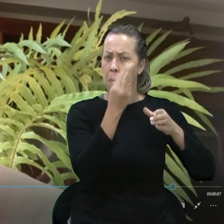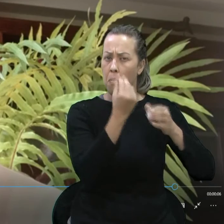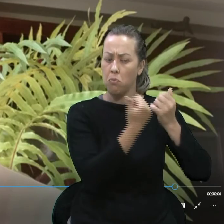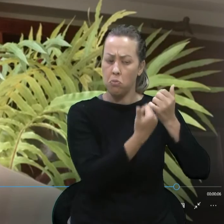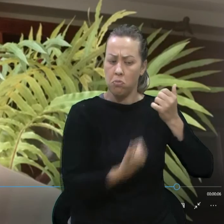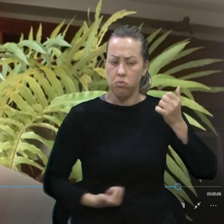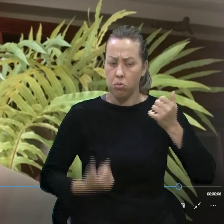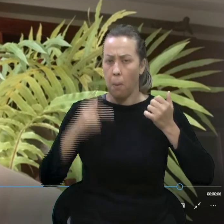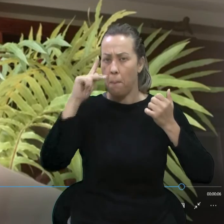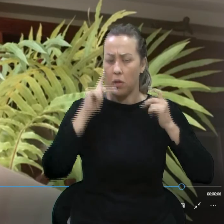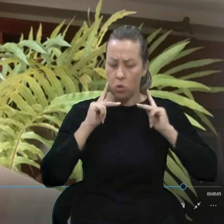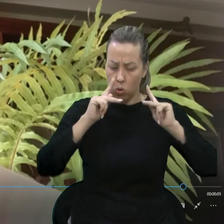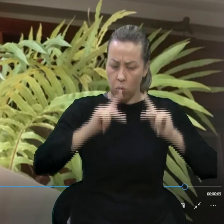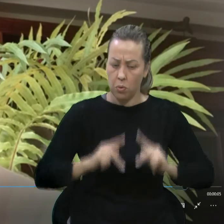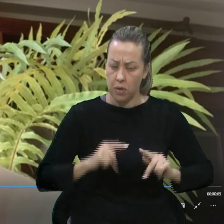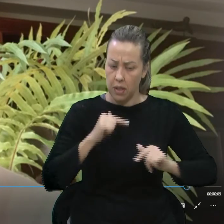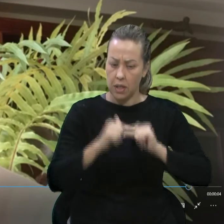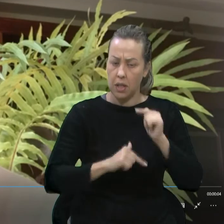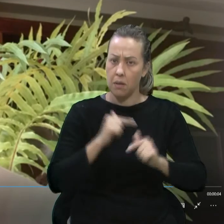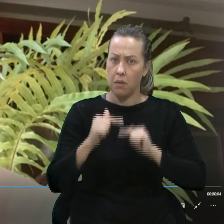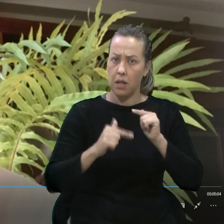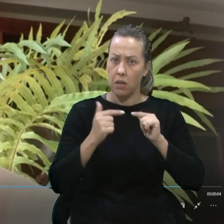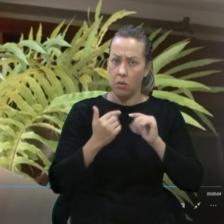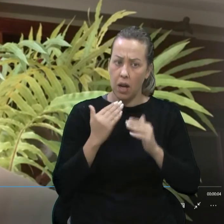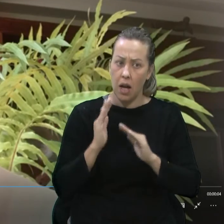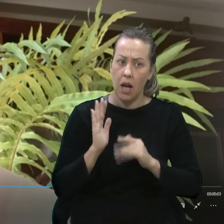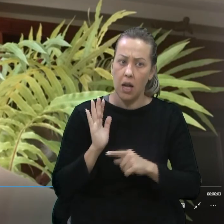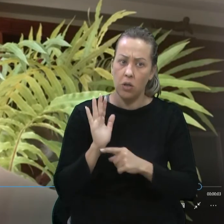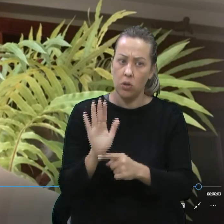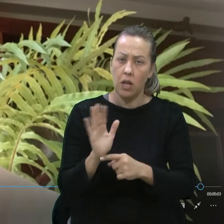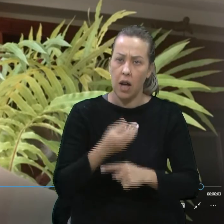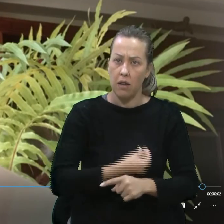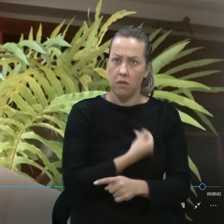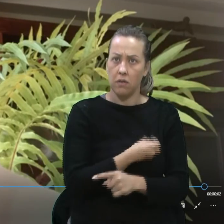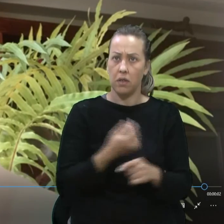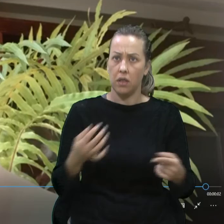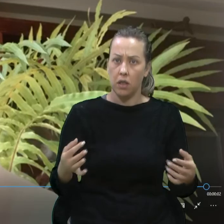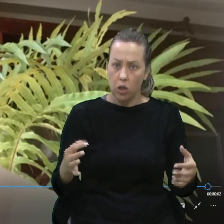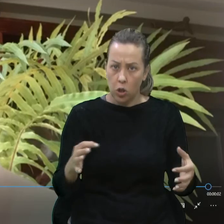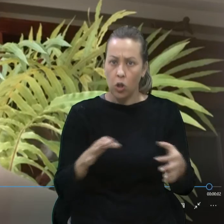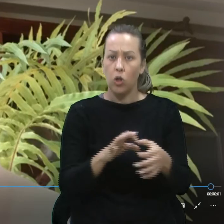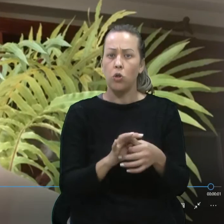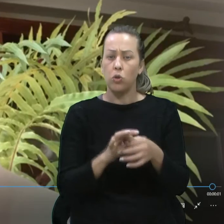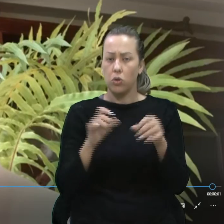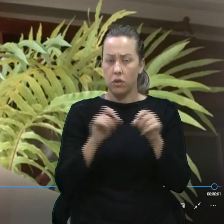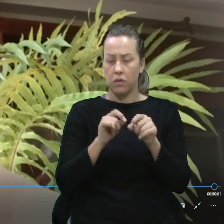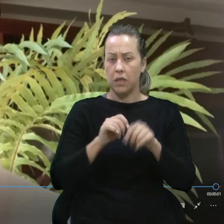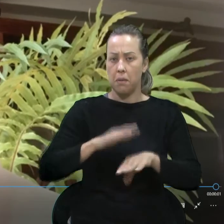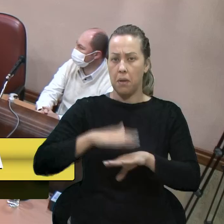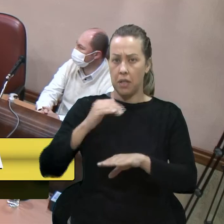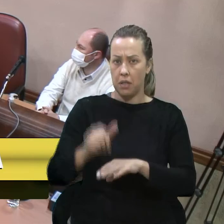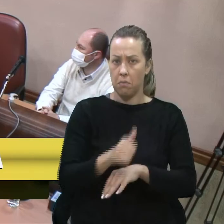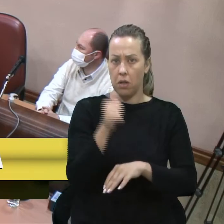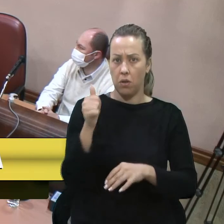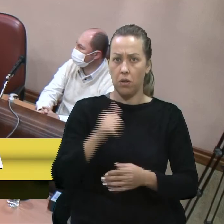físicas e jurídicas trabalhando em favor da valorização da vida. Juntos conseguimos fazer mais e melhor.